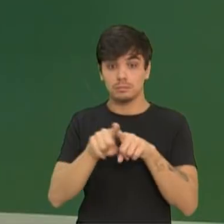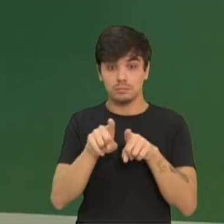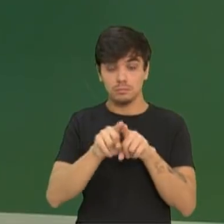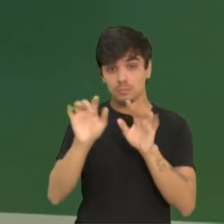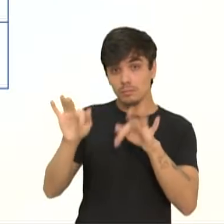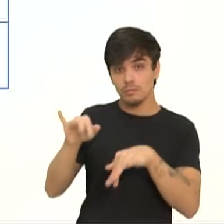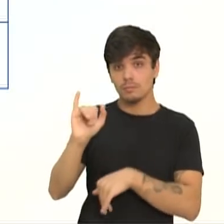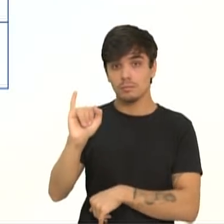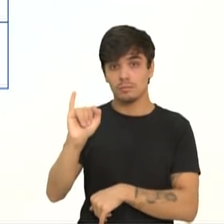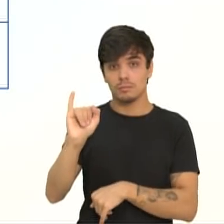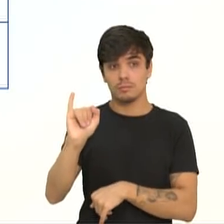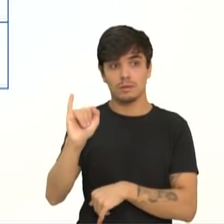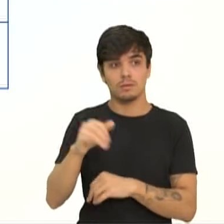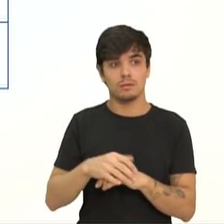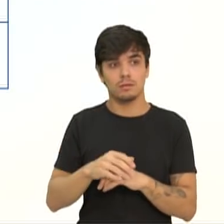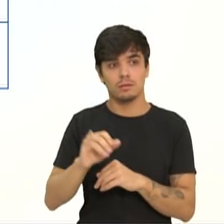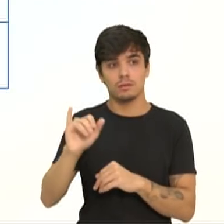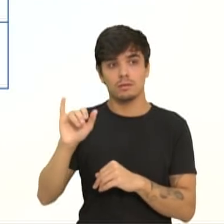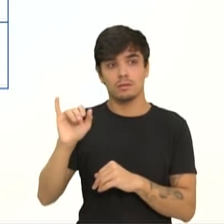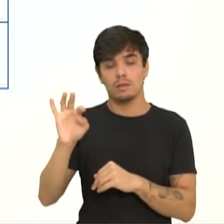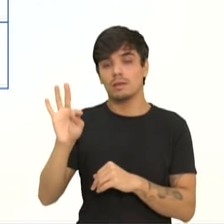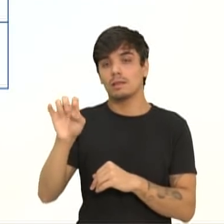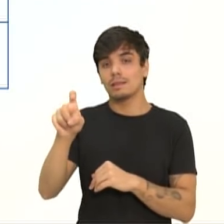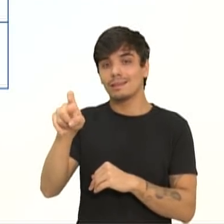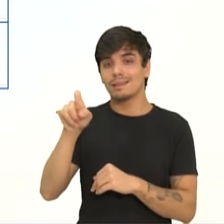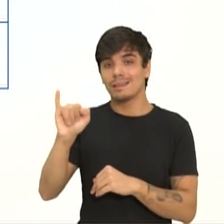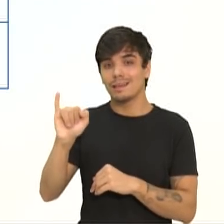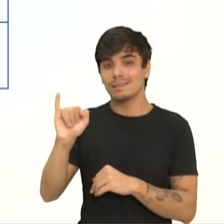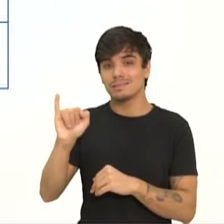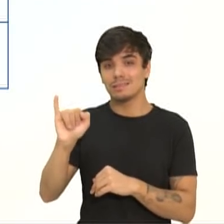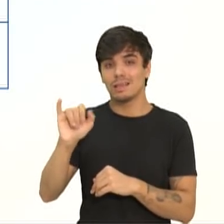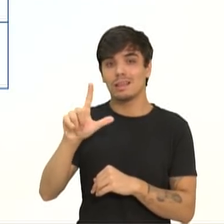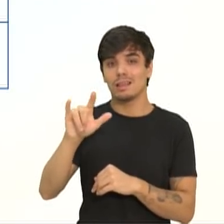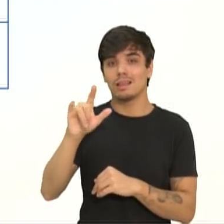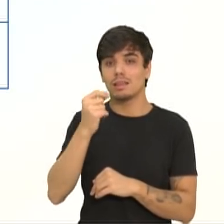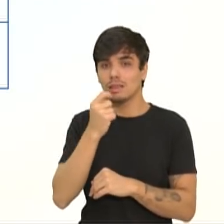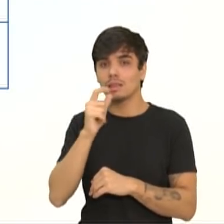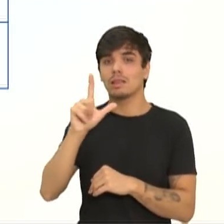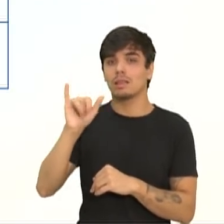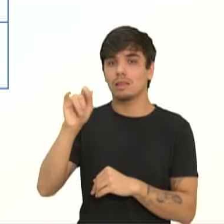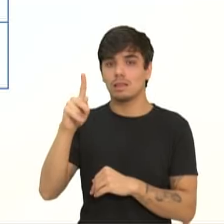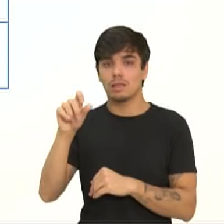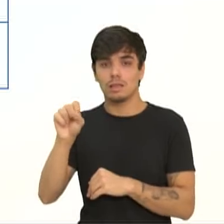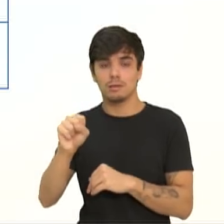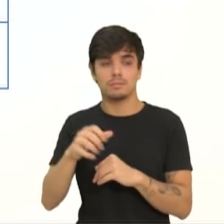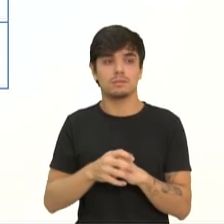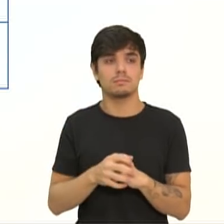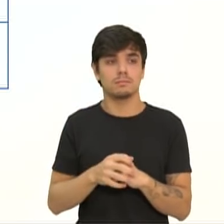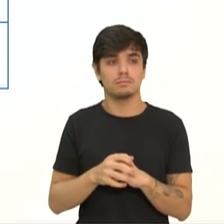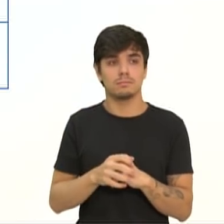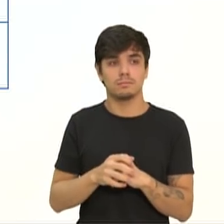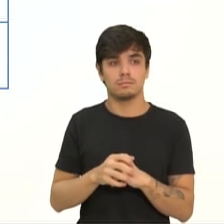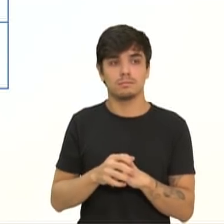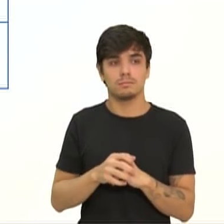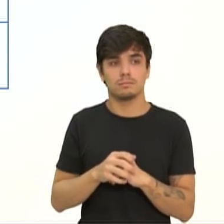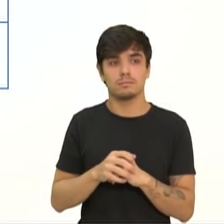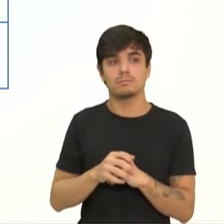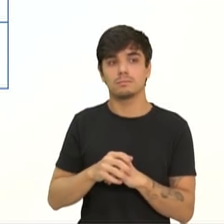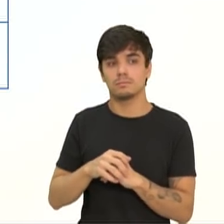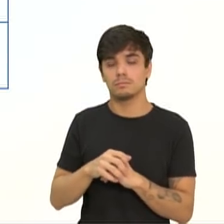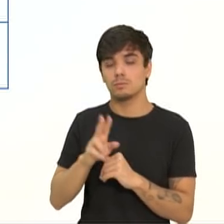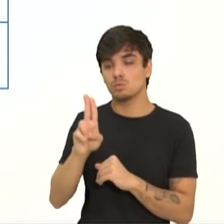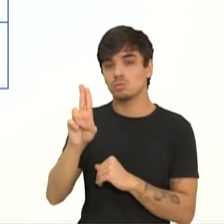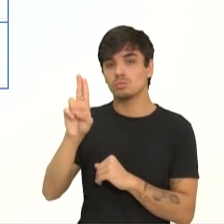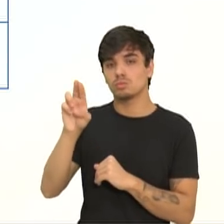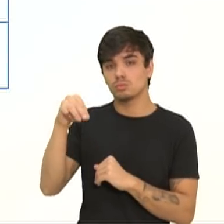ou com is, táxi, lápis, em um ou uns, álbum,